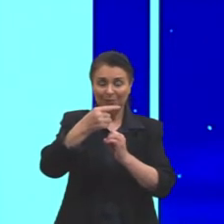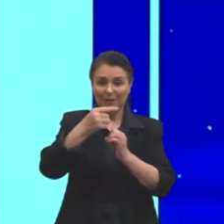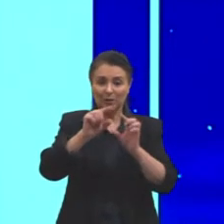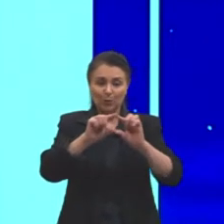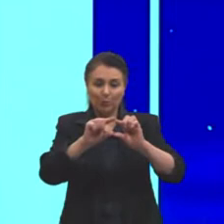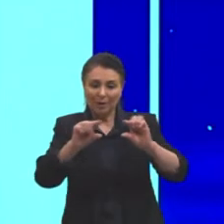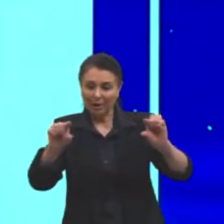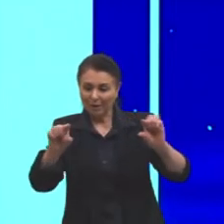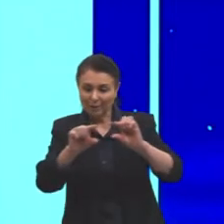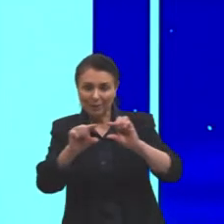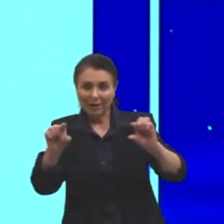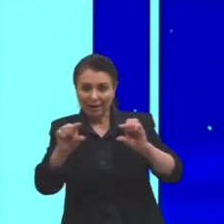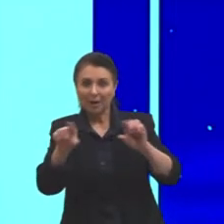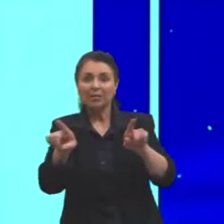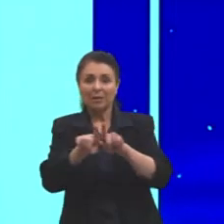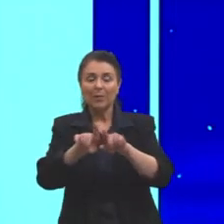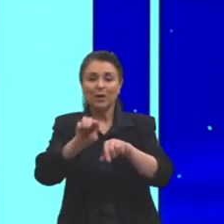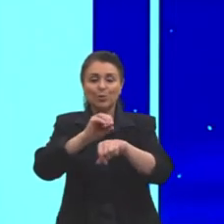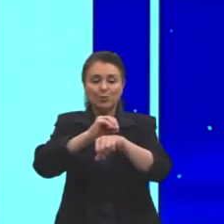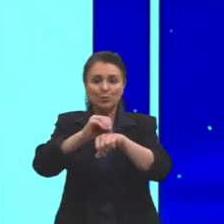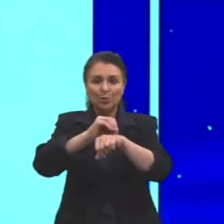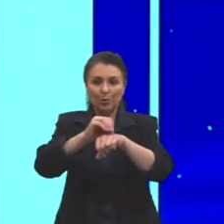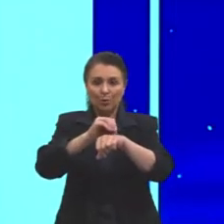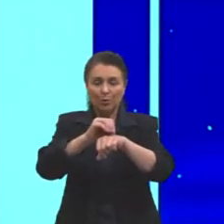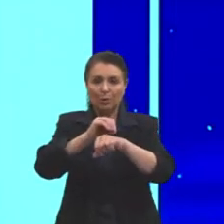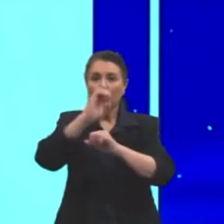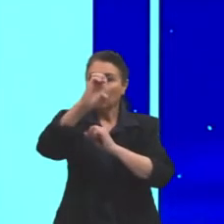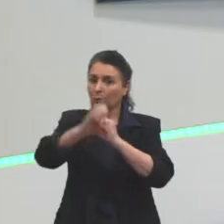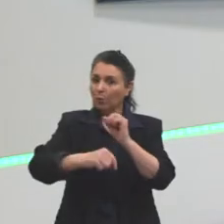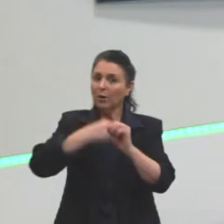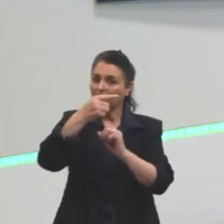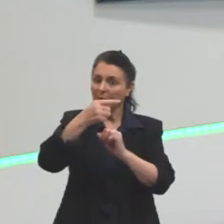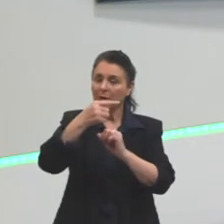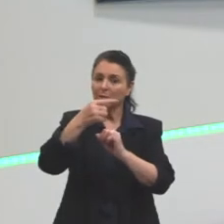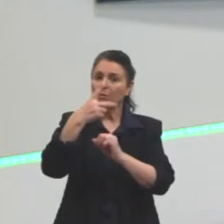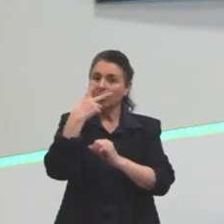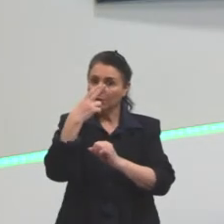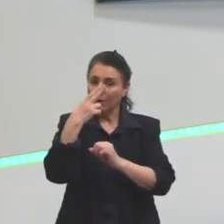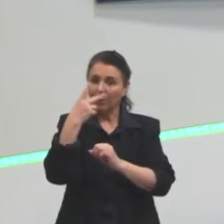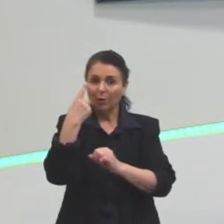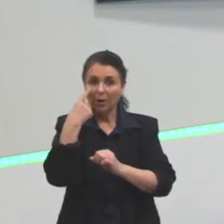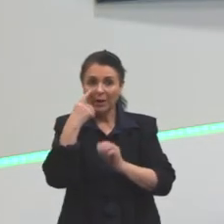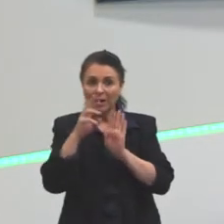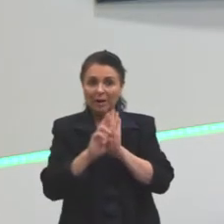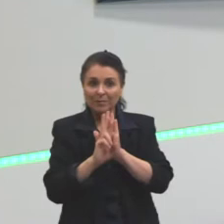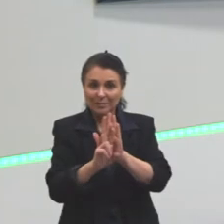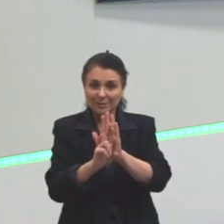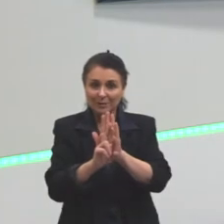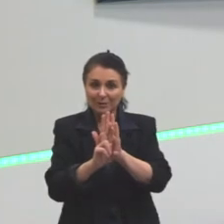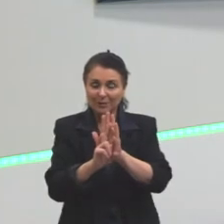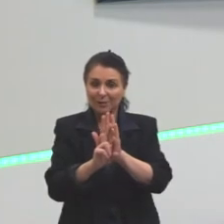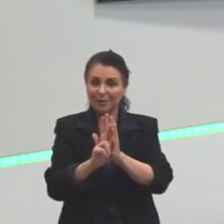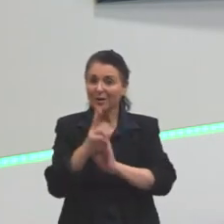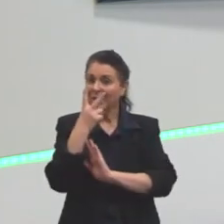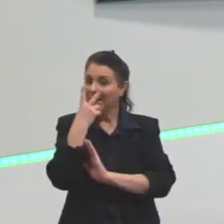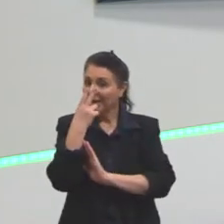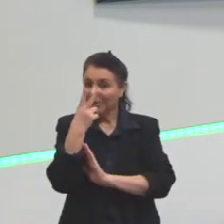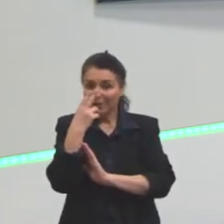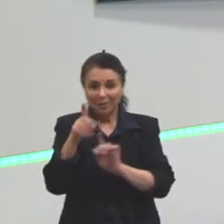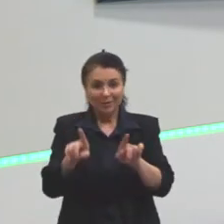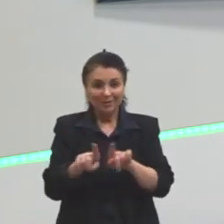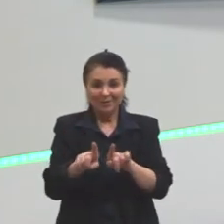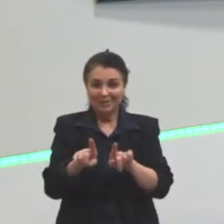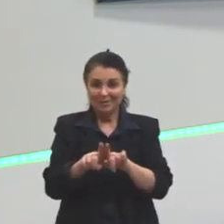totalmente de ouro esse elétron acontece a mesma coisa com ele ó vejam que a representação que a gente faz é igual